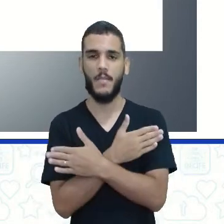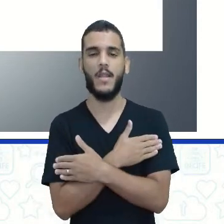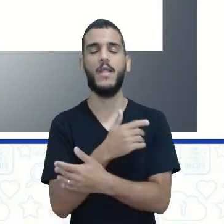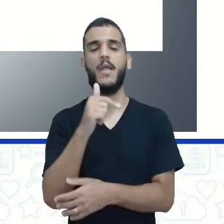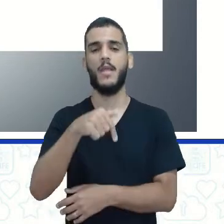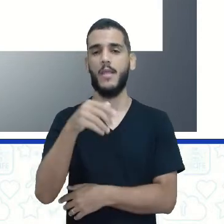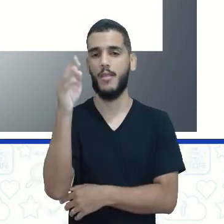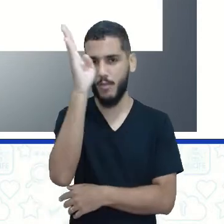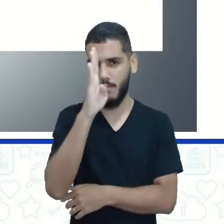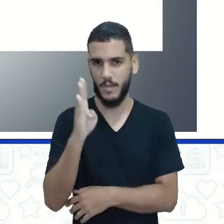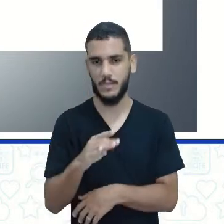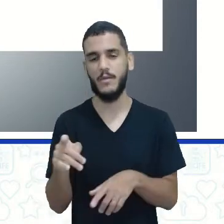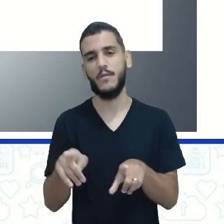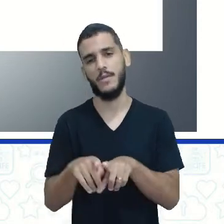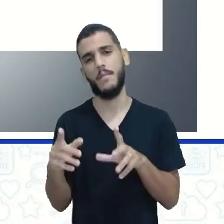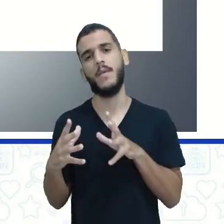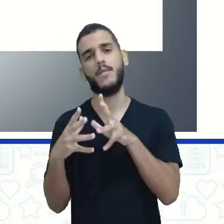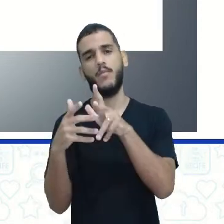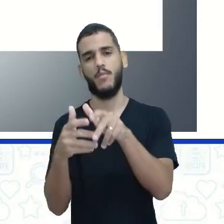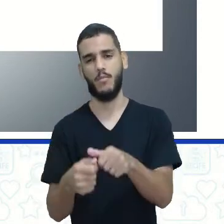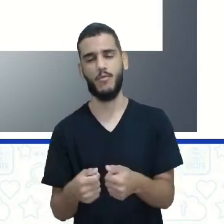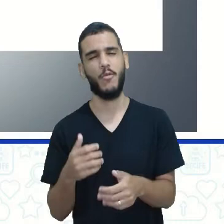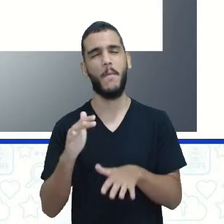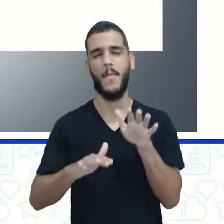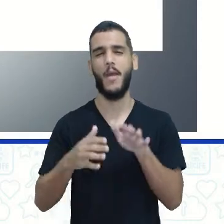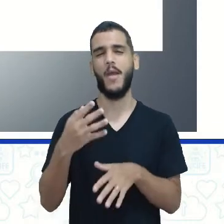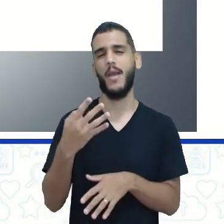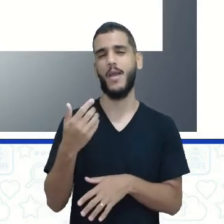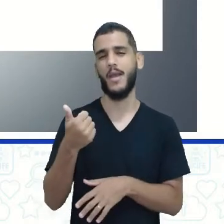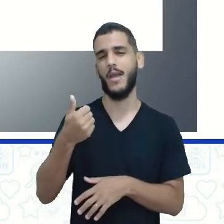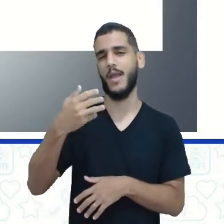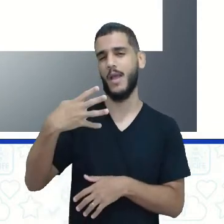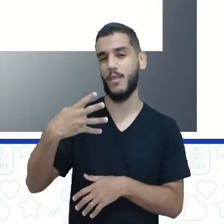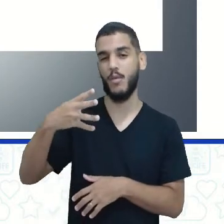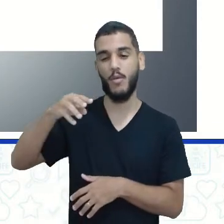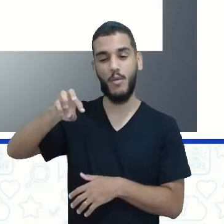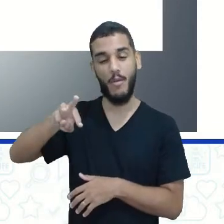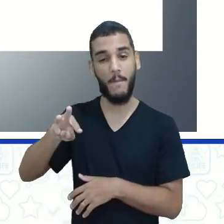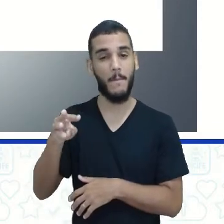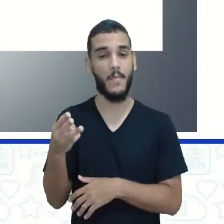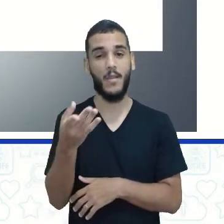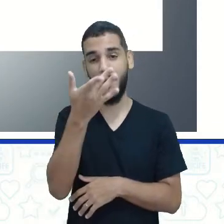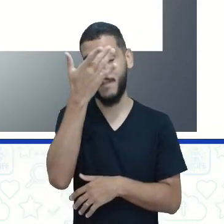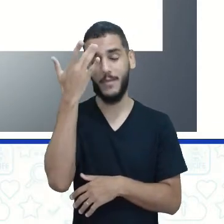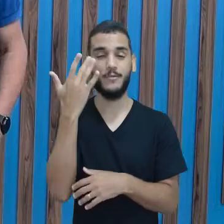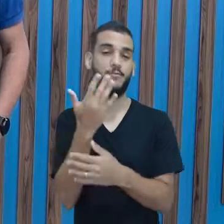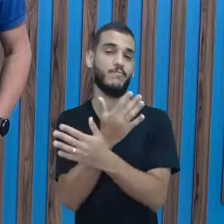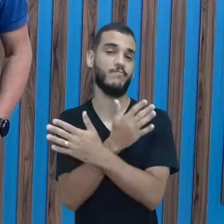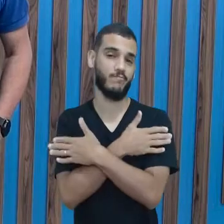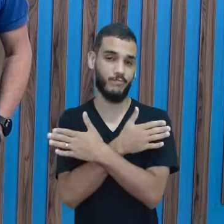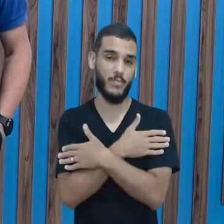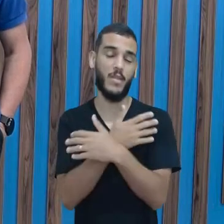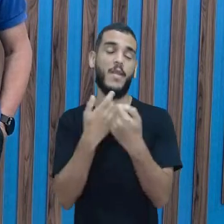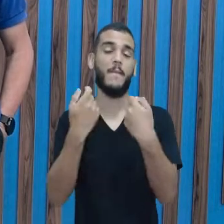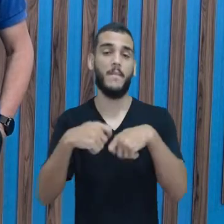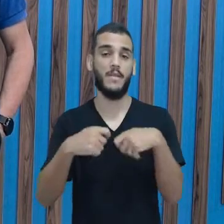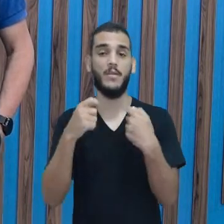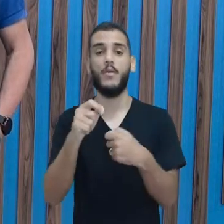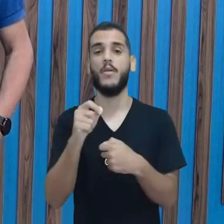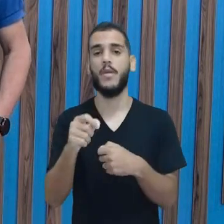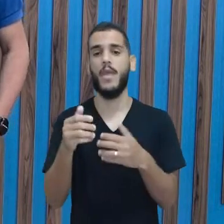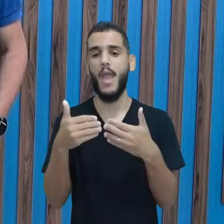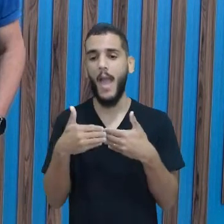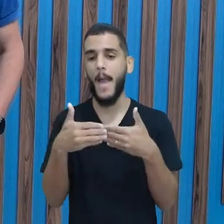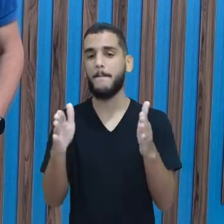de desempregados no Brasil. Então essa conta ela não fecha. Né? Então é preciso abrir postos de mercado de trabalho,